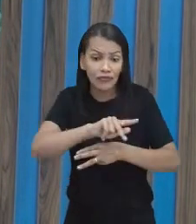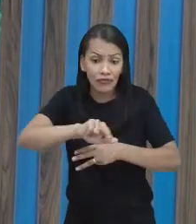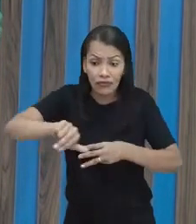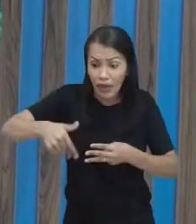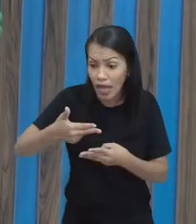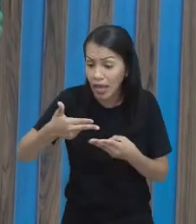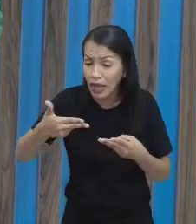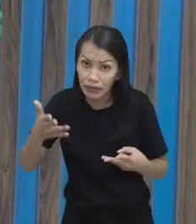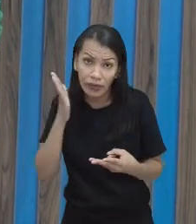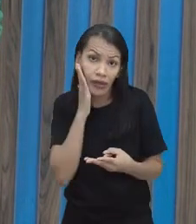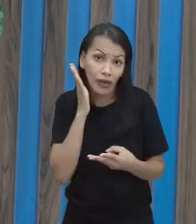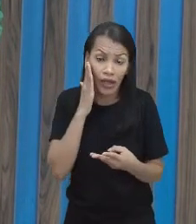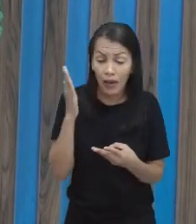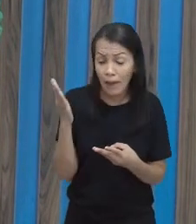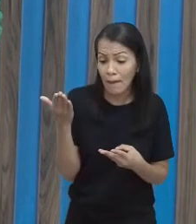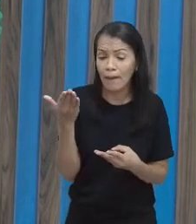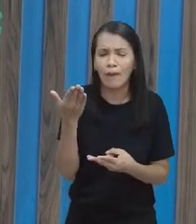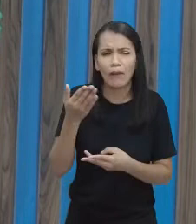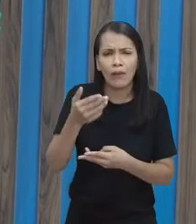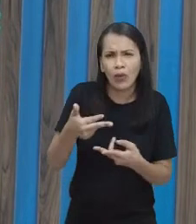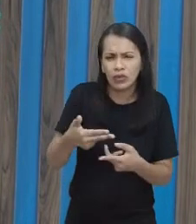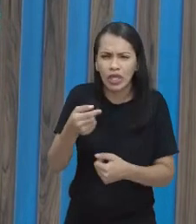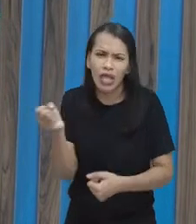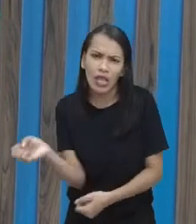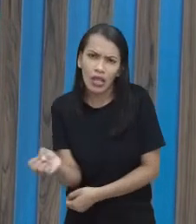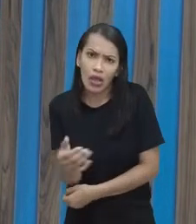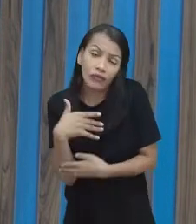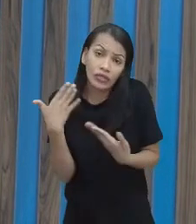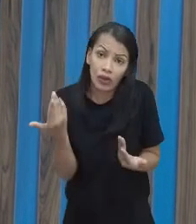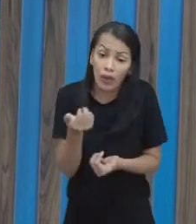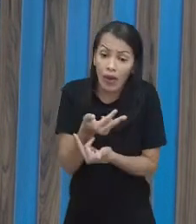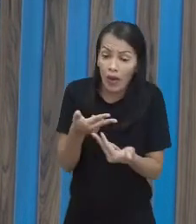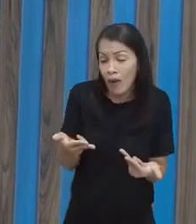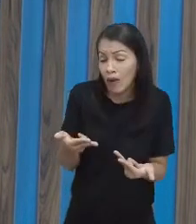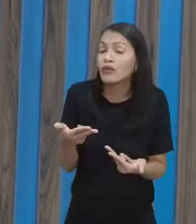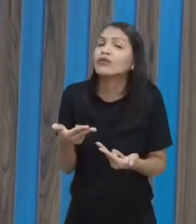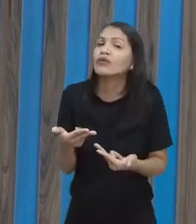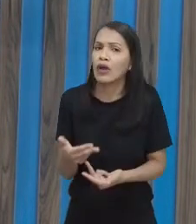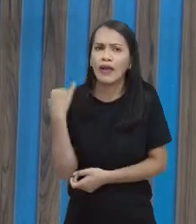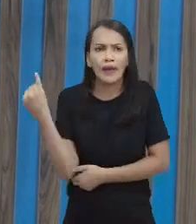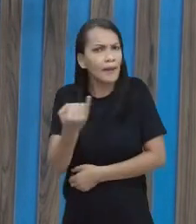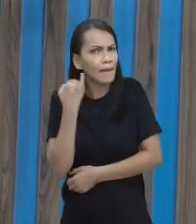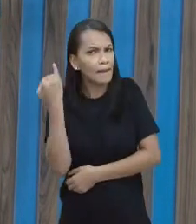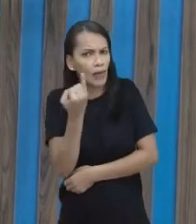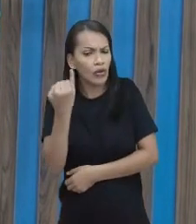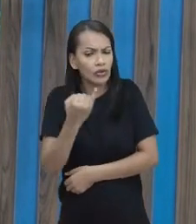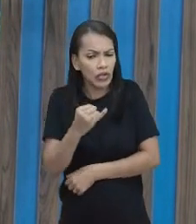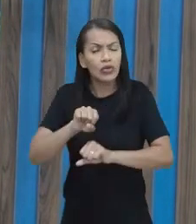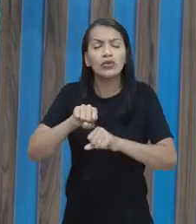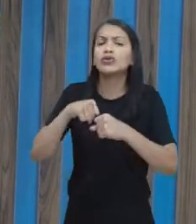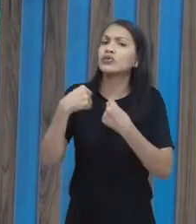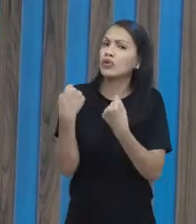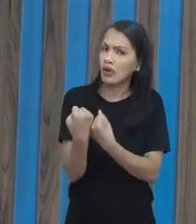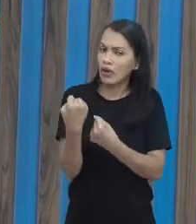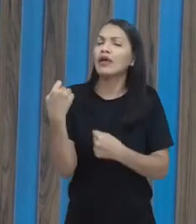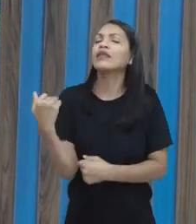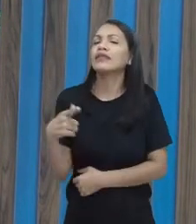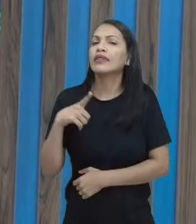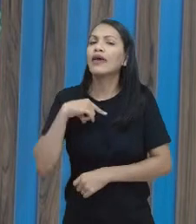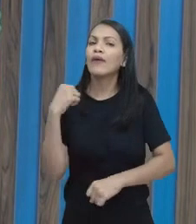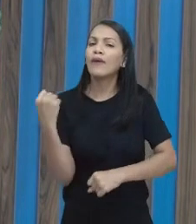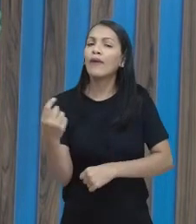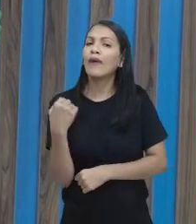de produtos novos, né? Então, assim, é uma coisa bem... É importante para a nossa sociedade, né? Ele tem uma